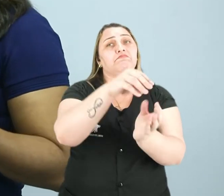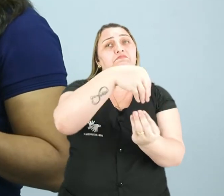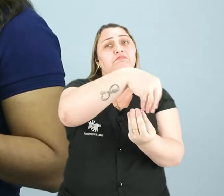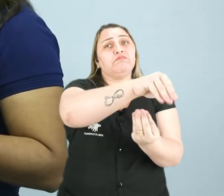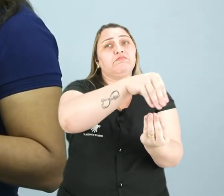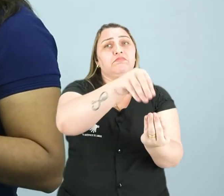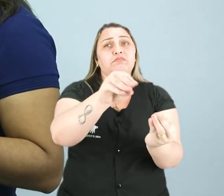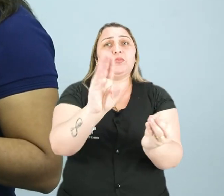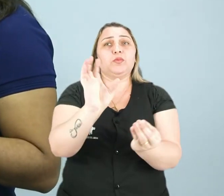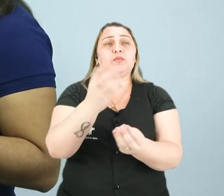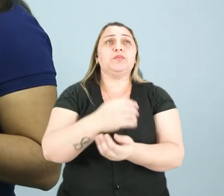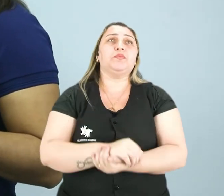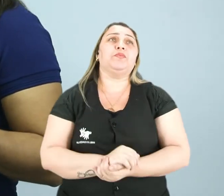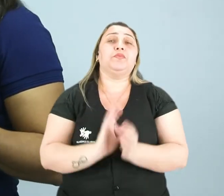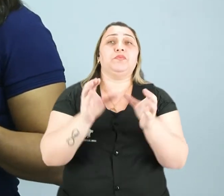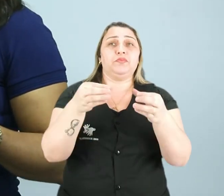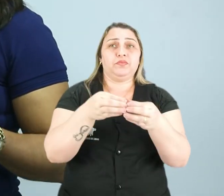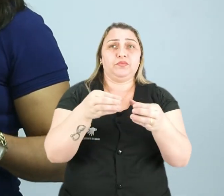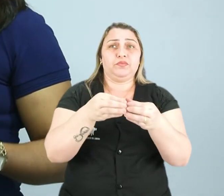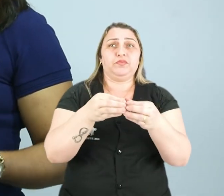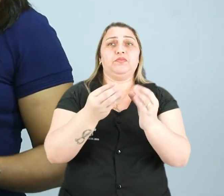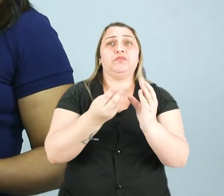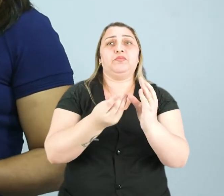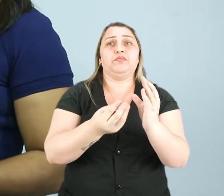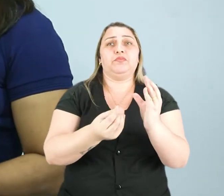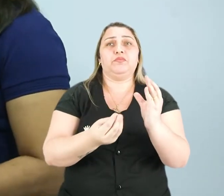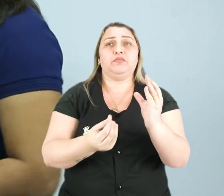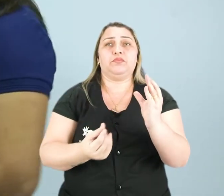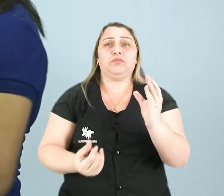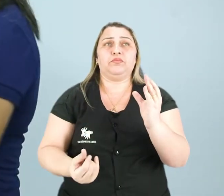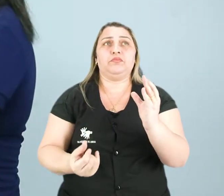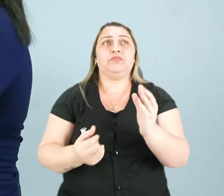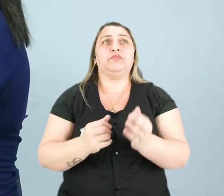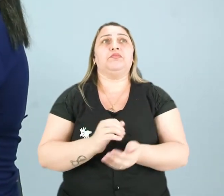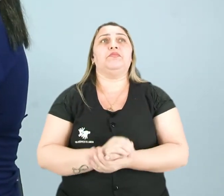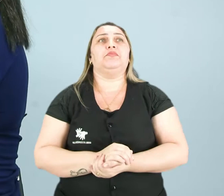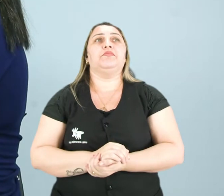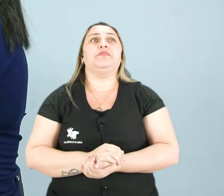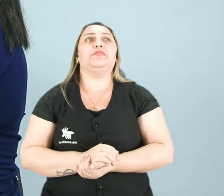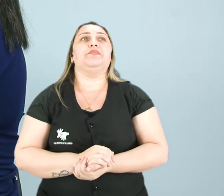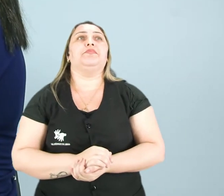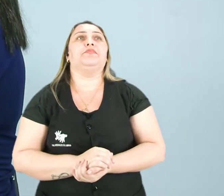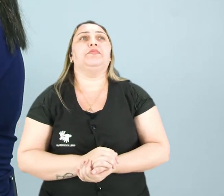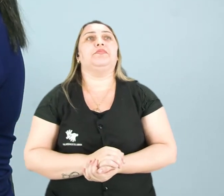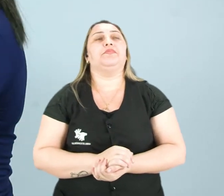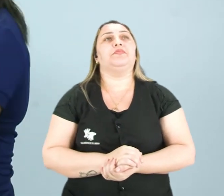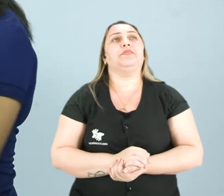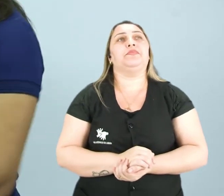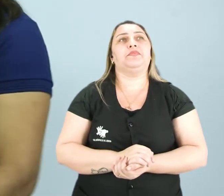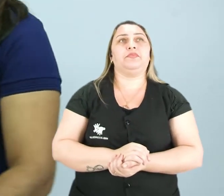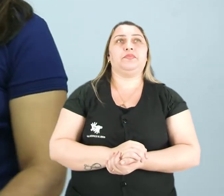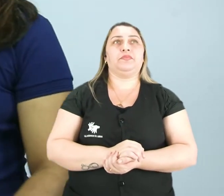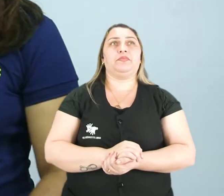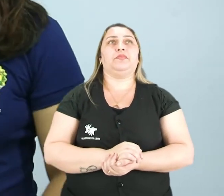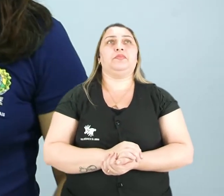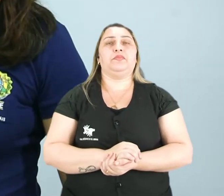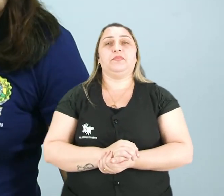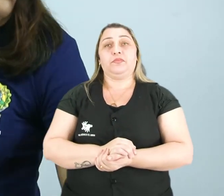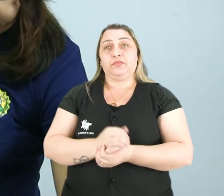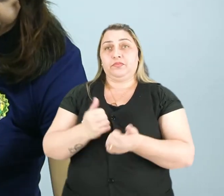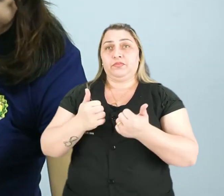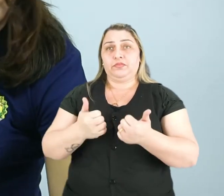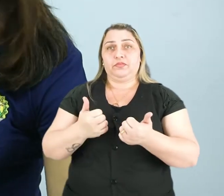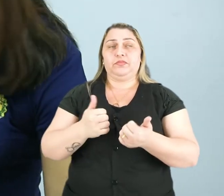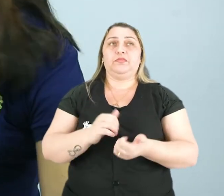faz parte dos decompositores, tá? Ele poderia estar aqui também no nosso mapa conceitual, tá